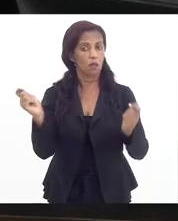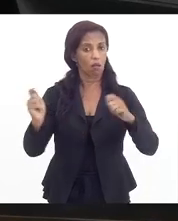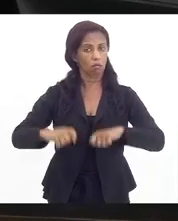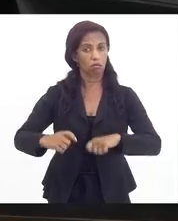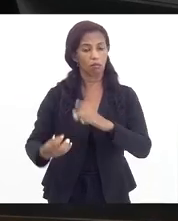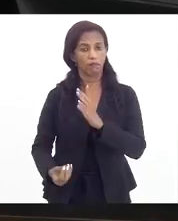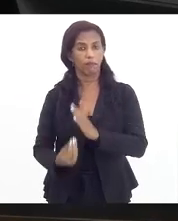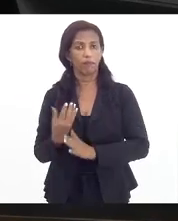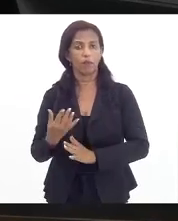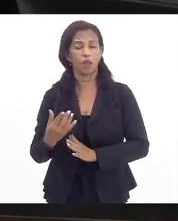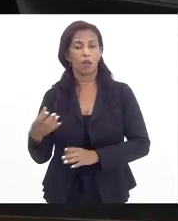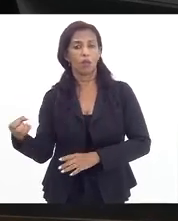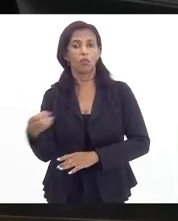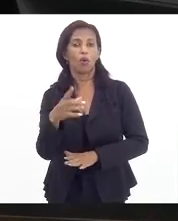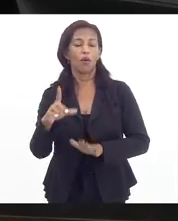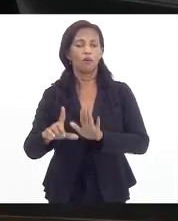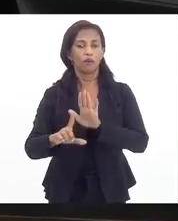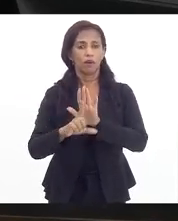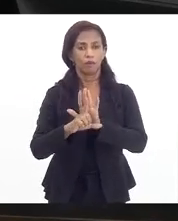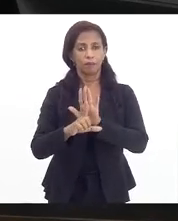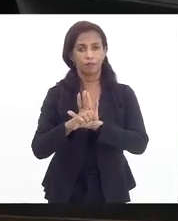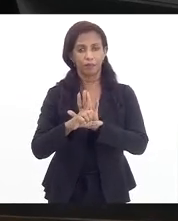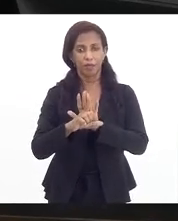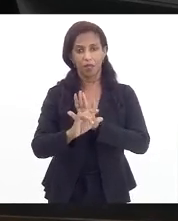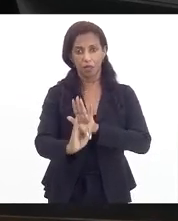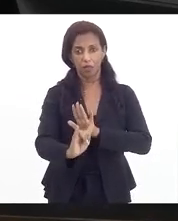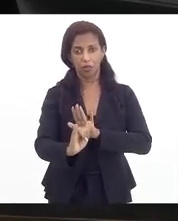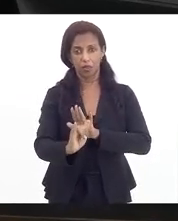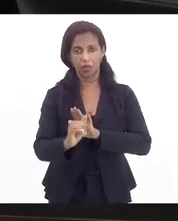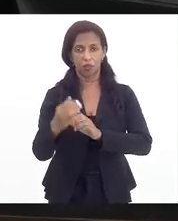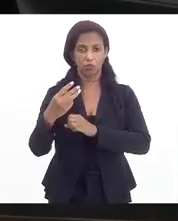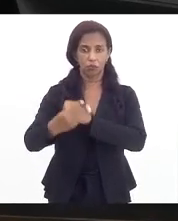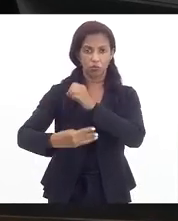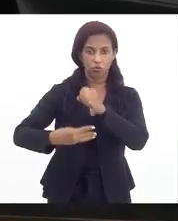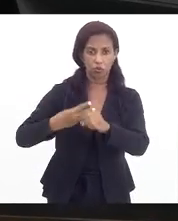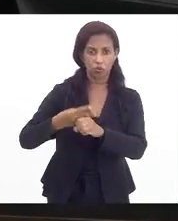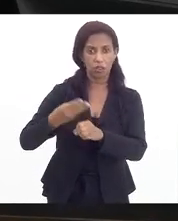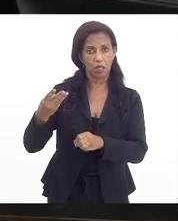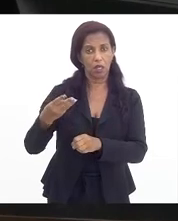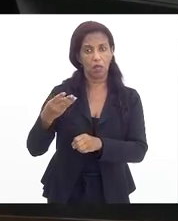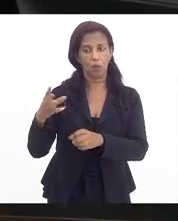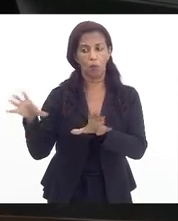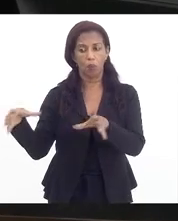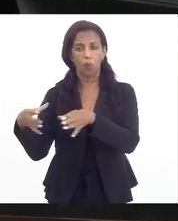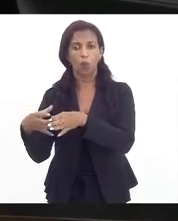criar uma nova legislação de triênio para os novos concursados